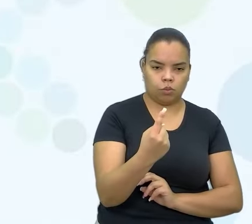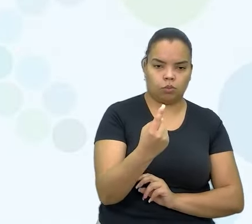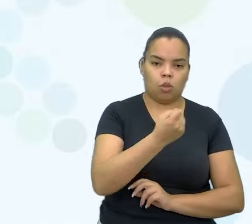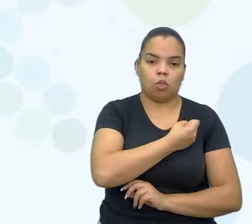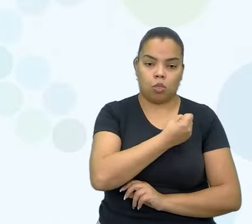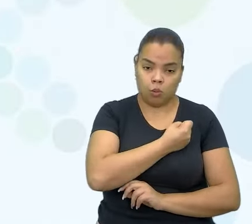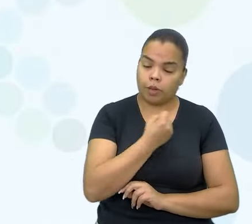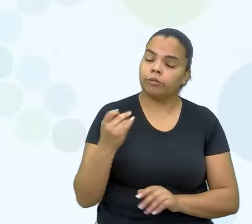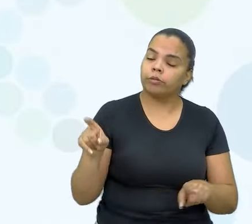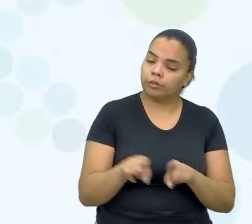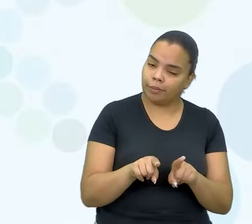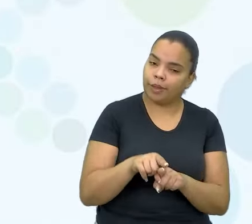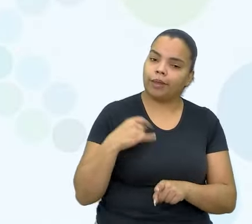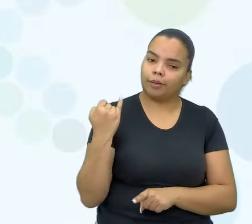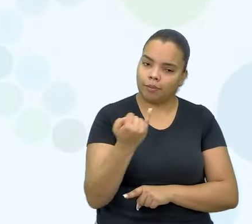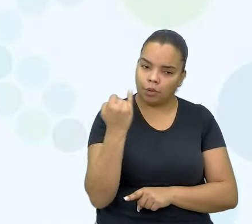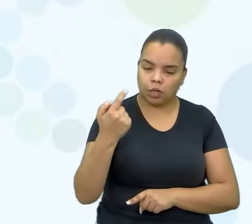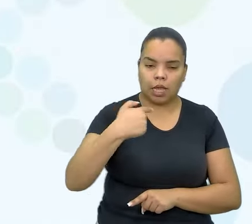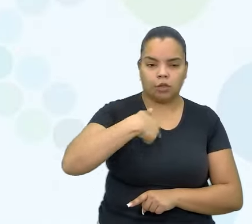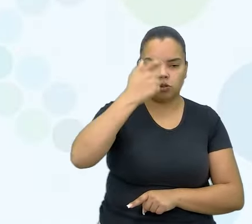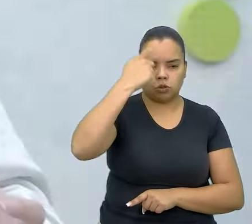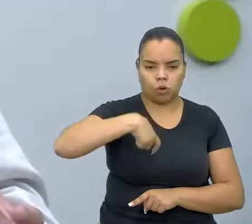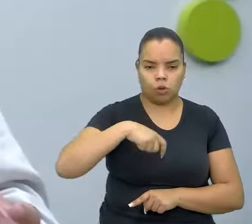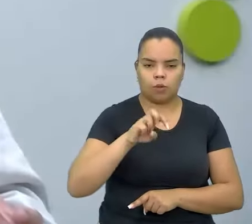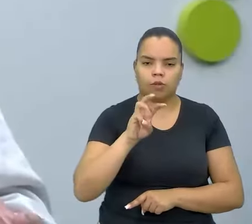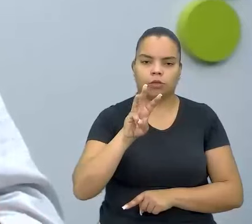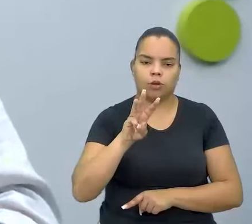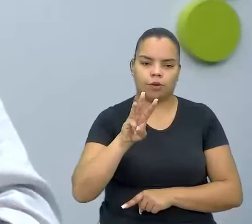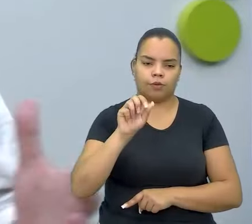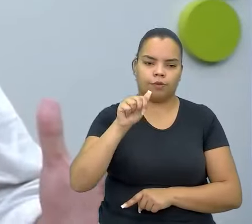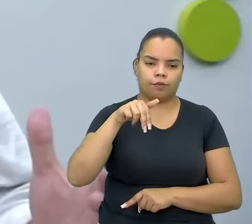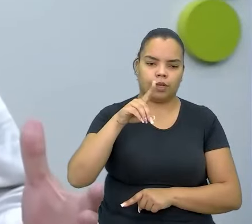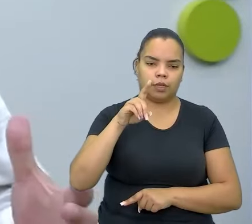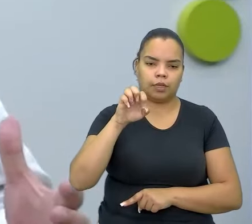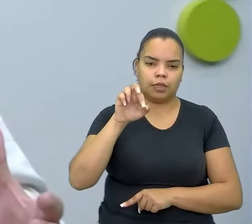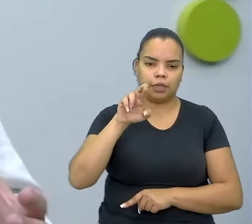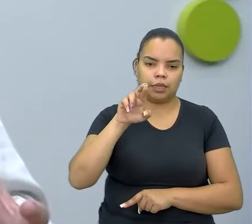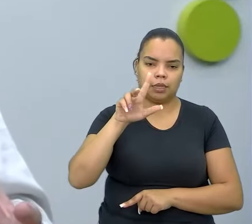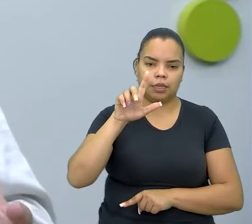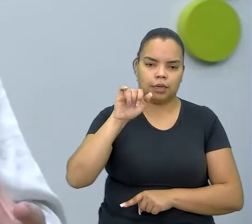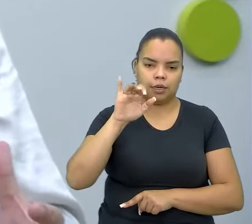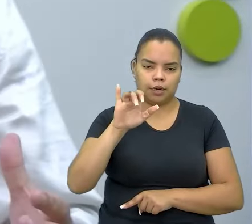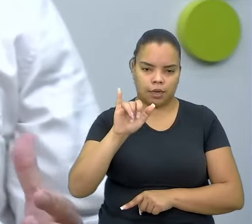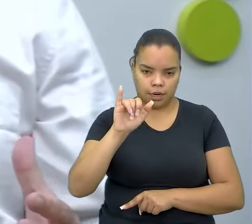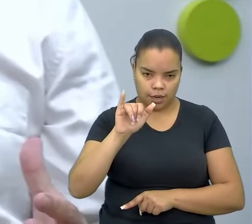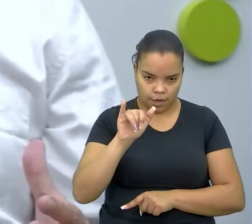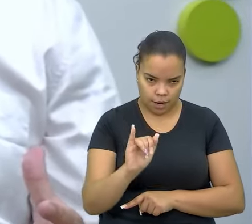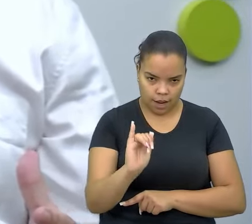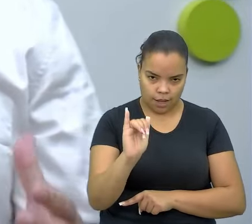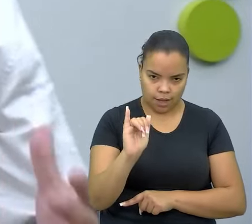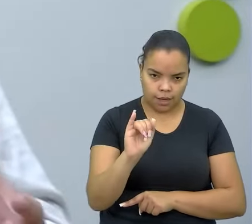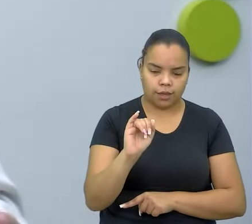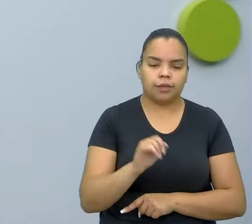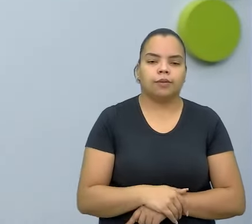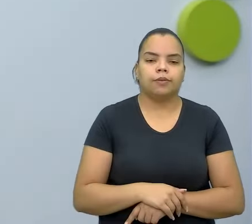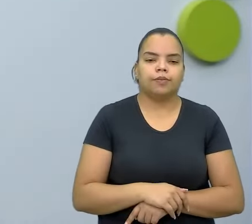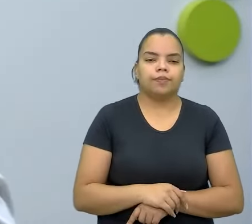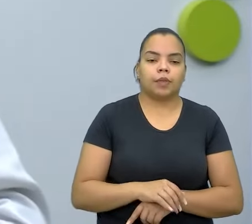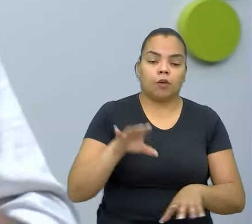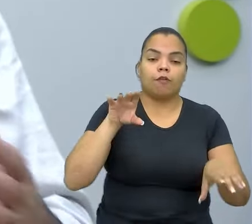Também Importam. Eu sou o professor Vanderlei Sanches Oddi, sou professor de Matemática da rede, sou